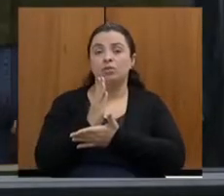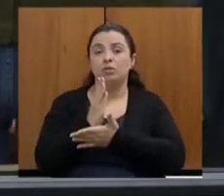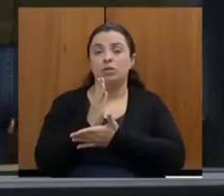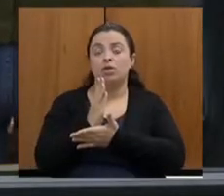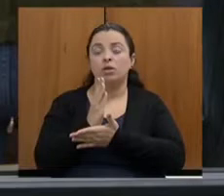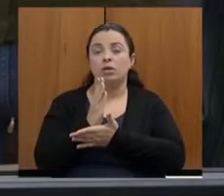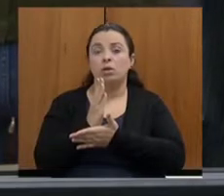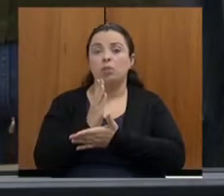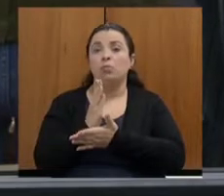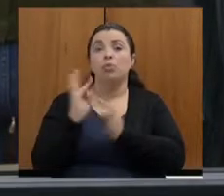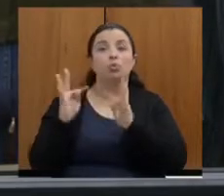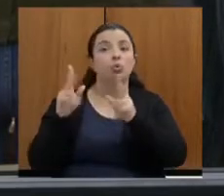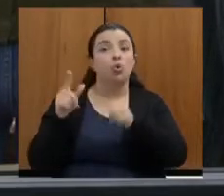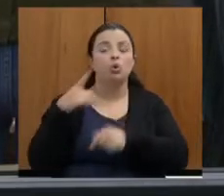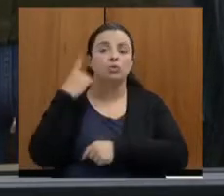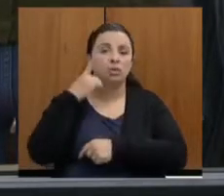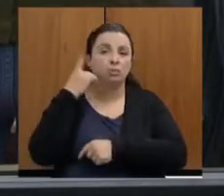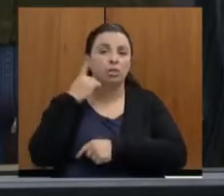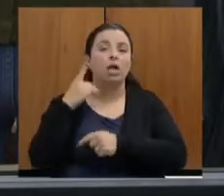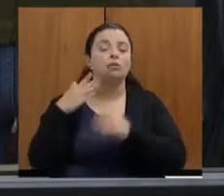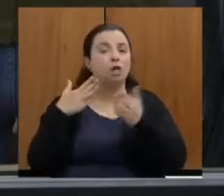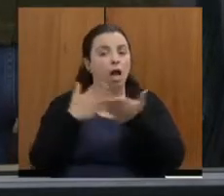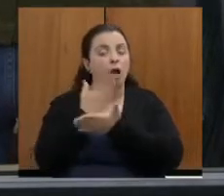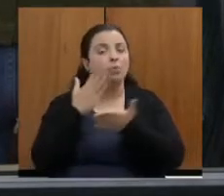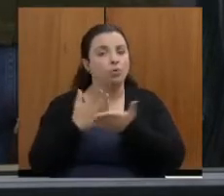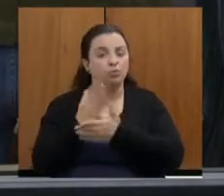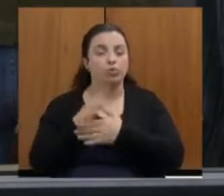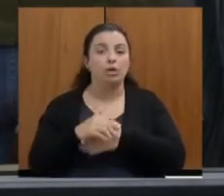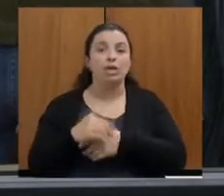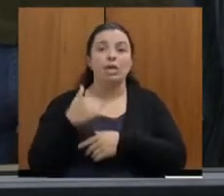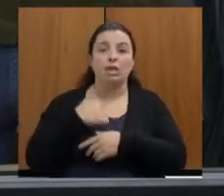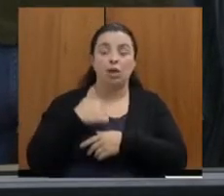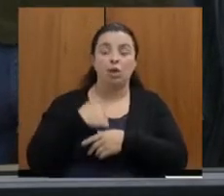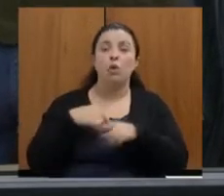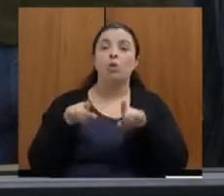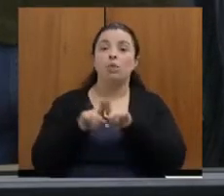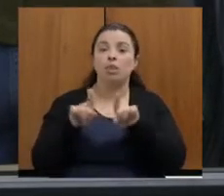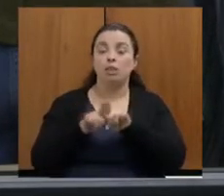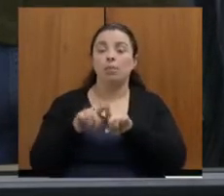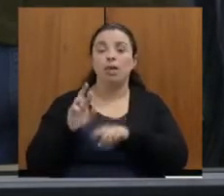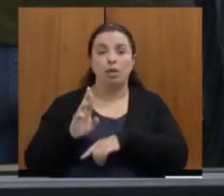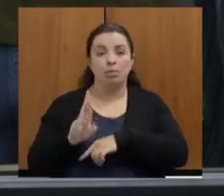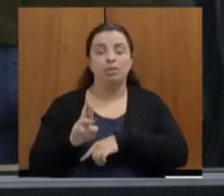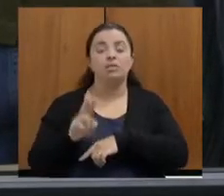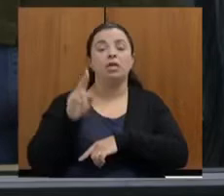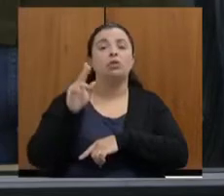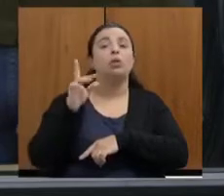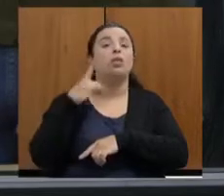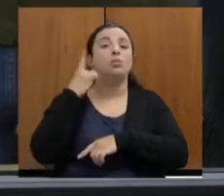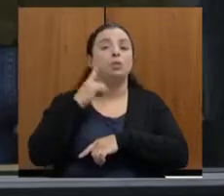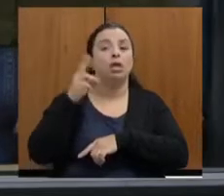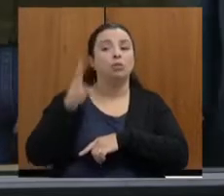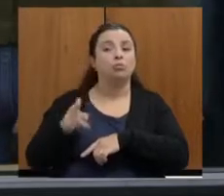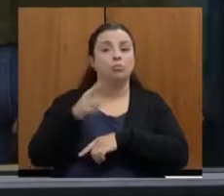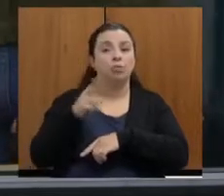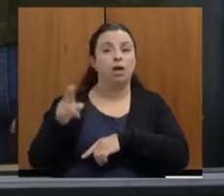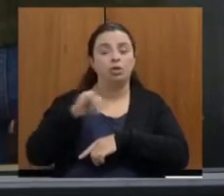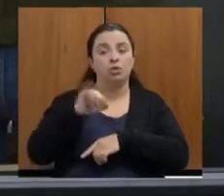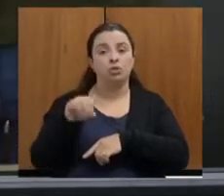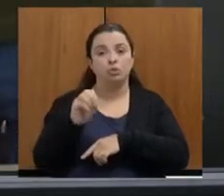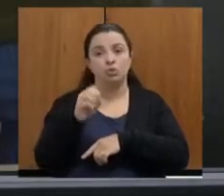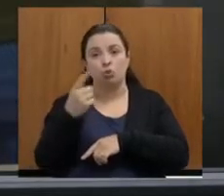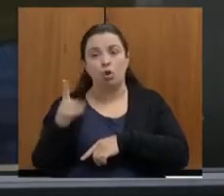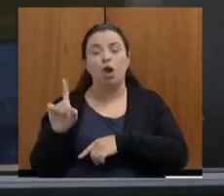então eu Helder Salomão representamos aqui também Deputado Padre João o deputado Evair de Melo